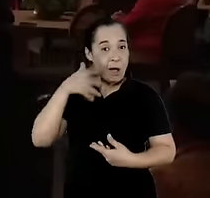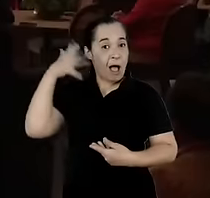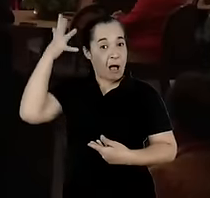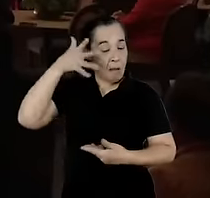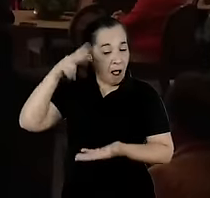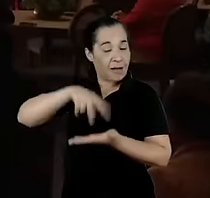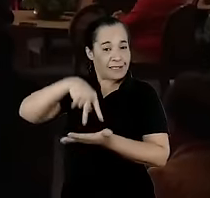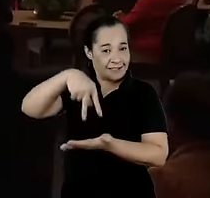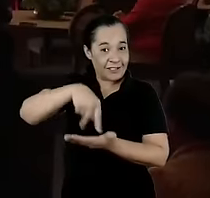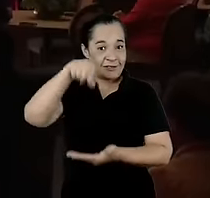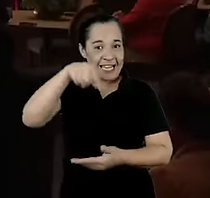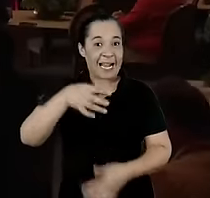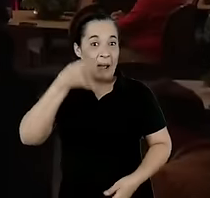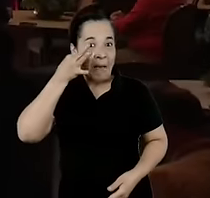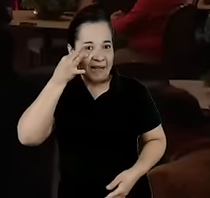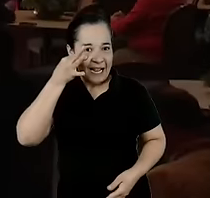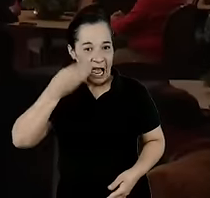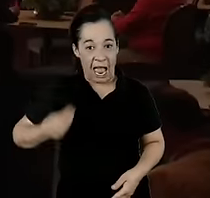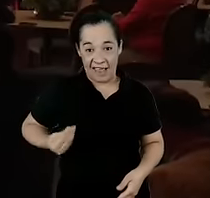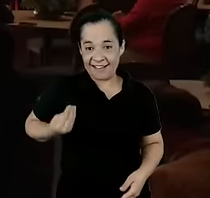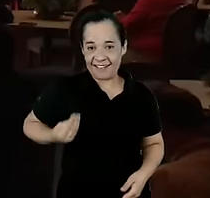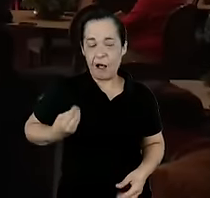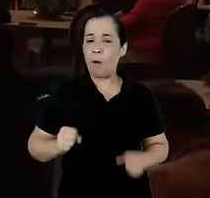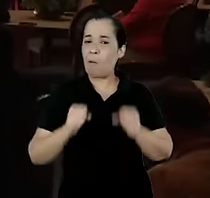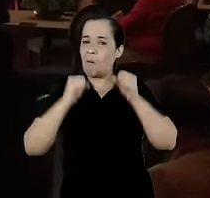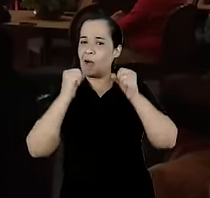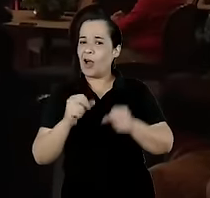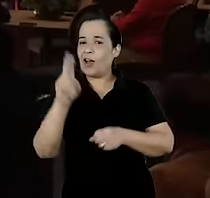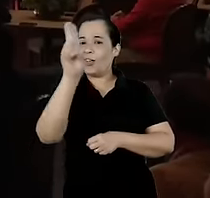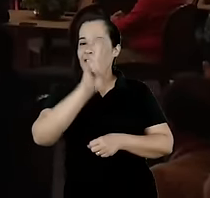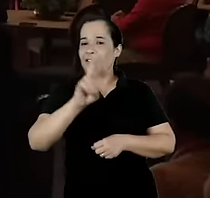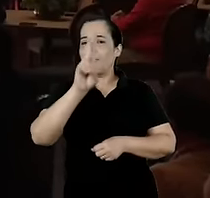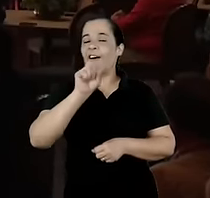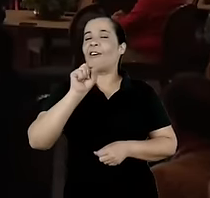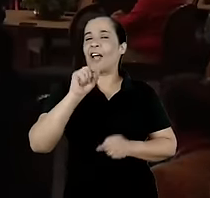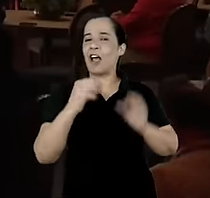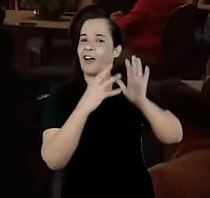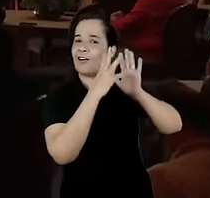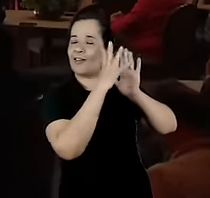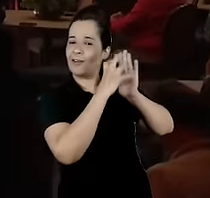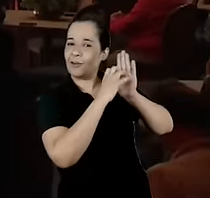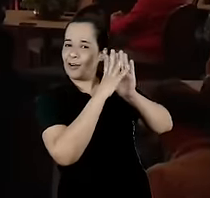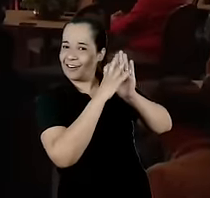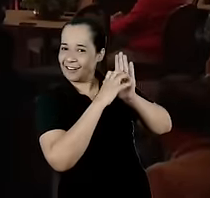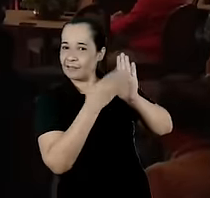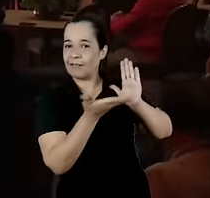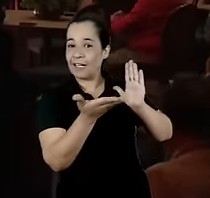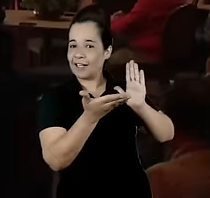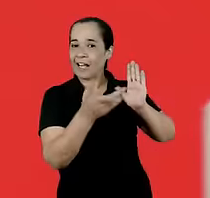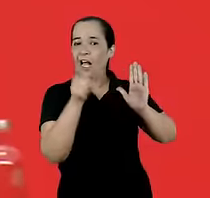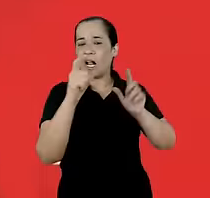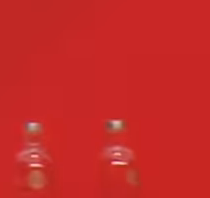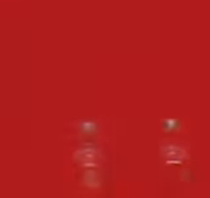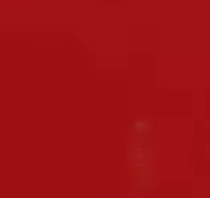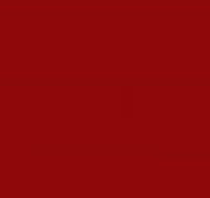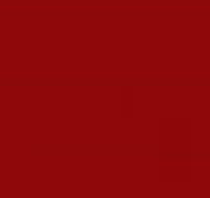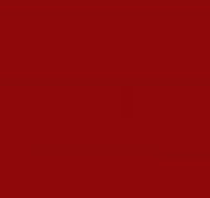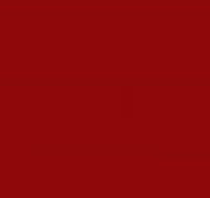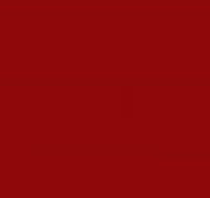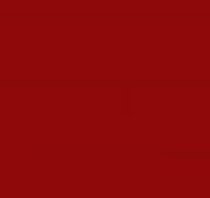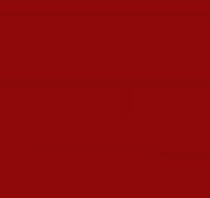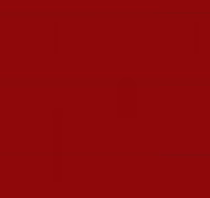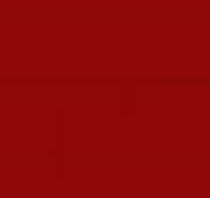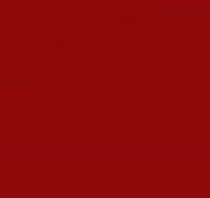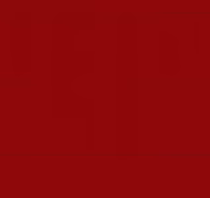quem tá aqui com a gente pode utilizar o QR Code o QR Code que tá no centro aí da mesa de